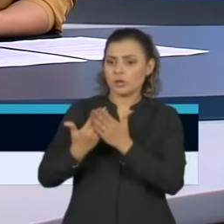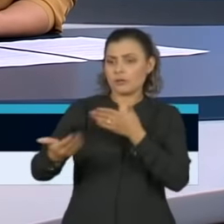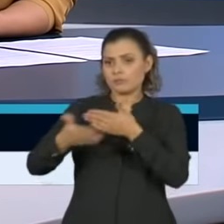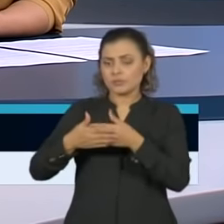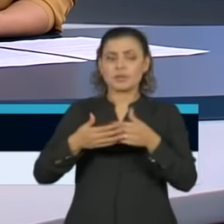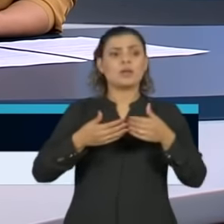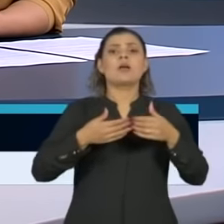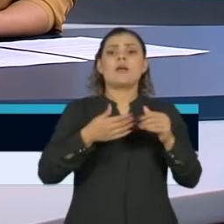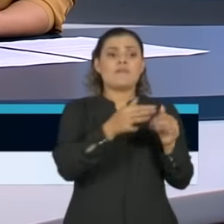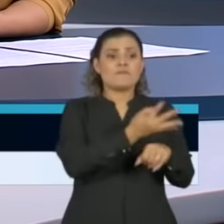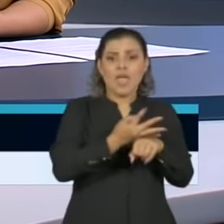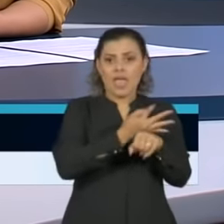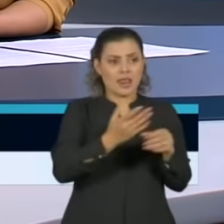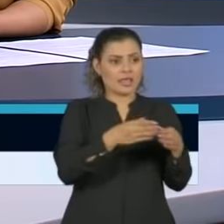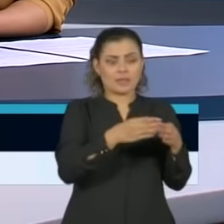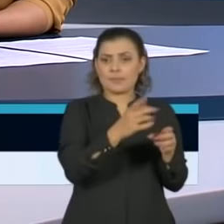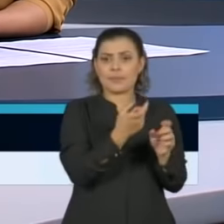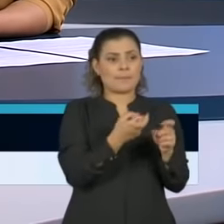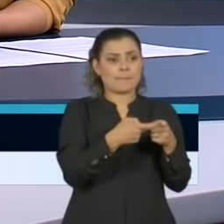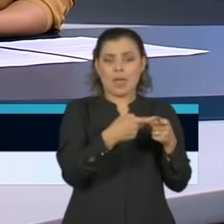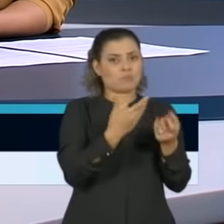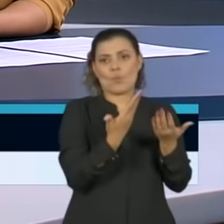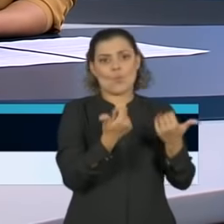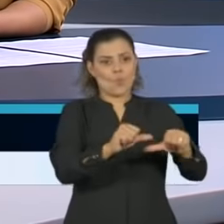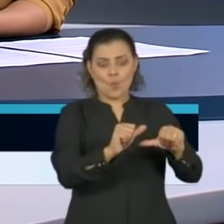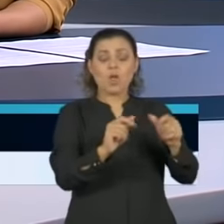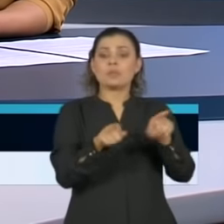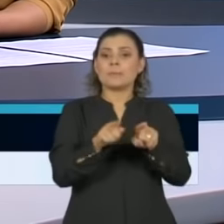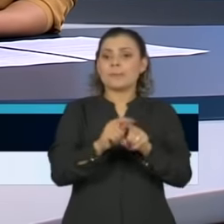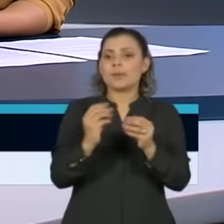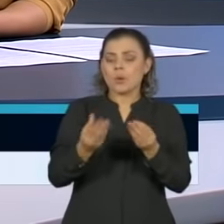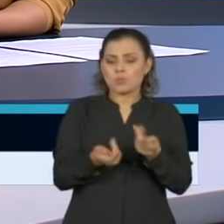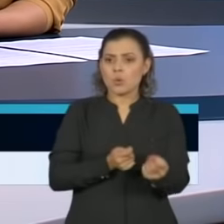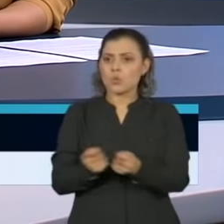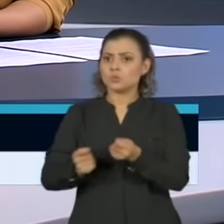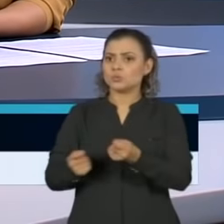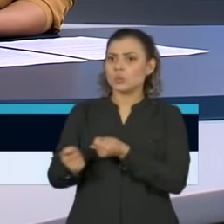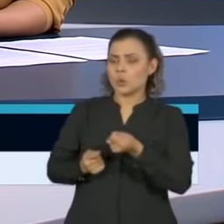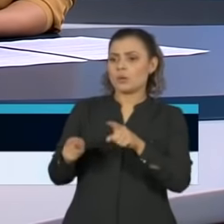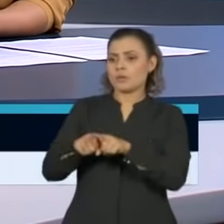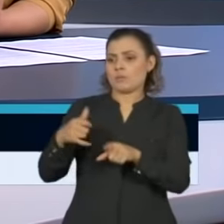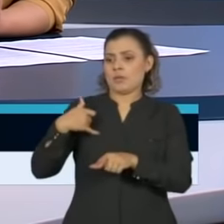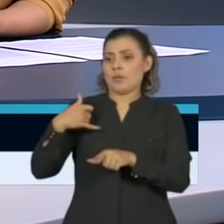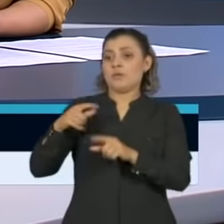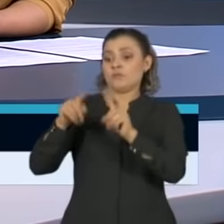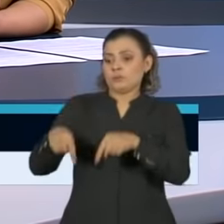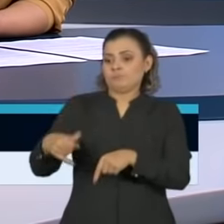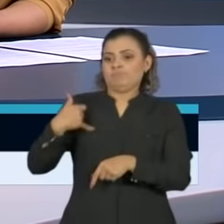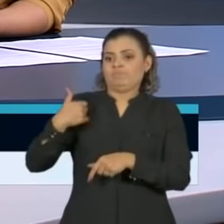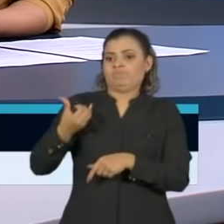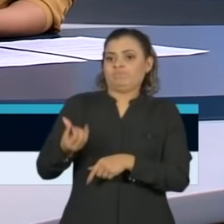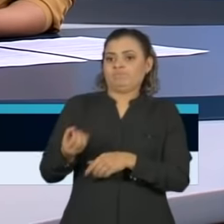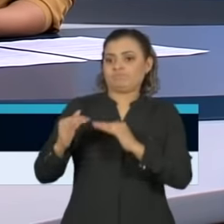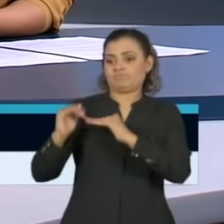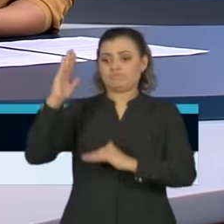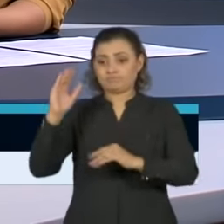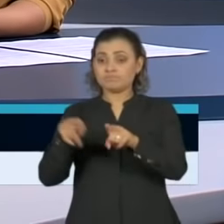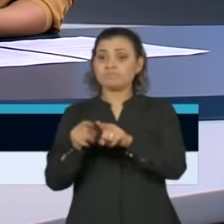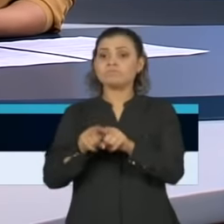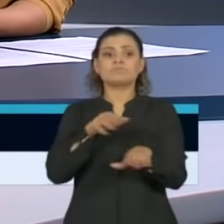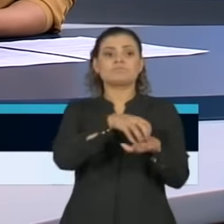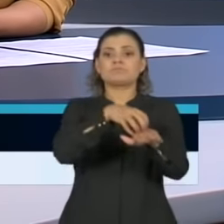férias para as equipes médicas, controle de abastecimento, home office para funcionários acima de 60 anos e redução do transporte público a